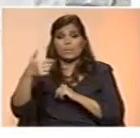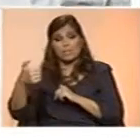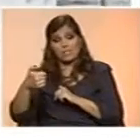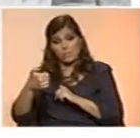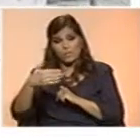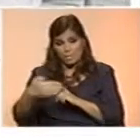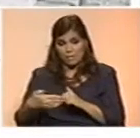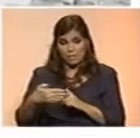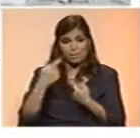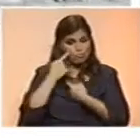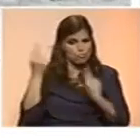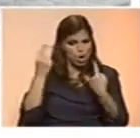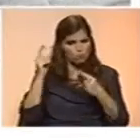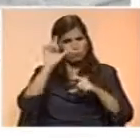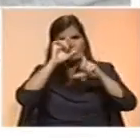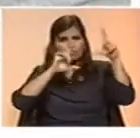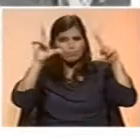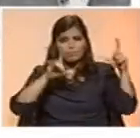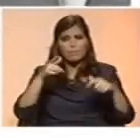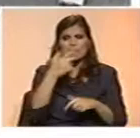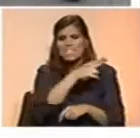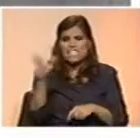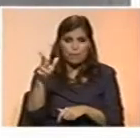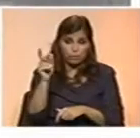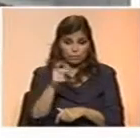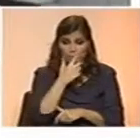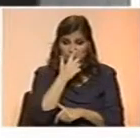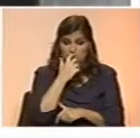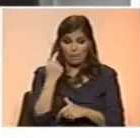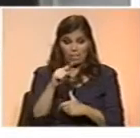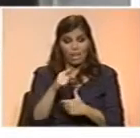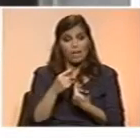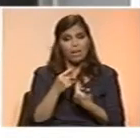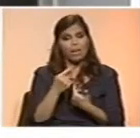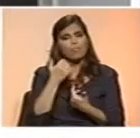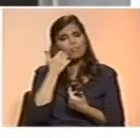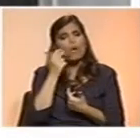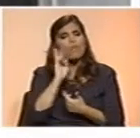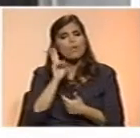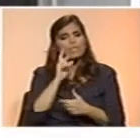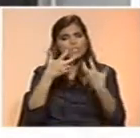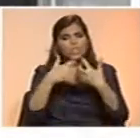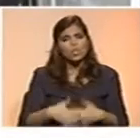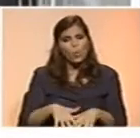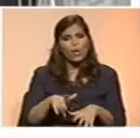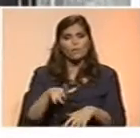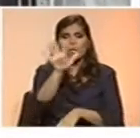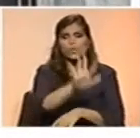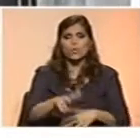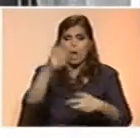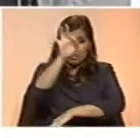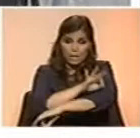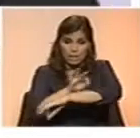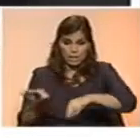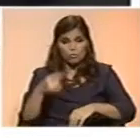1955-1957. Uma mostra que reúne um conjunto de 100 fotografias que integram o espólio do Sindicato Nacional dos Arquitetos,